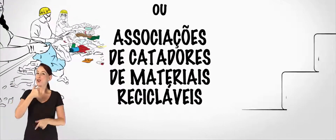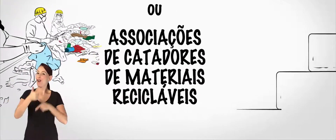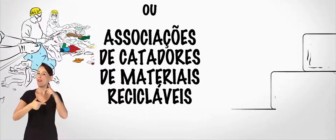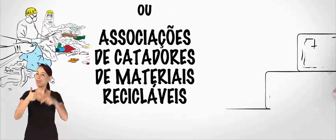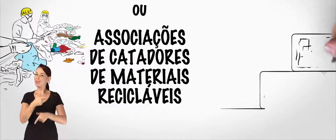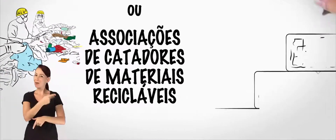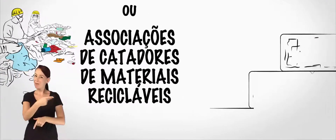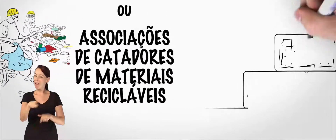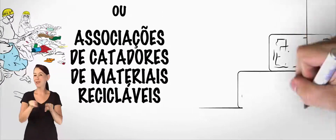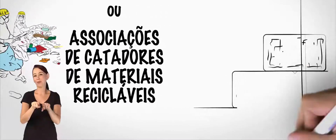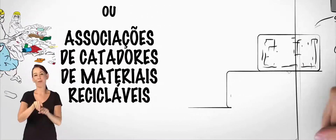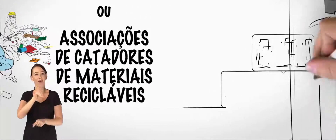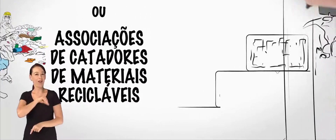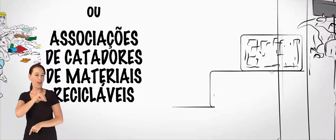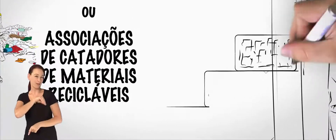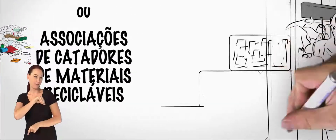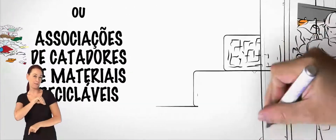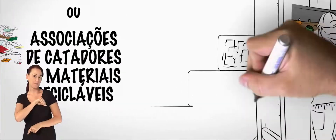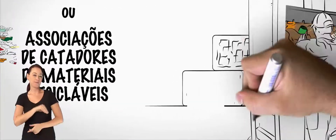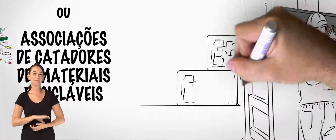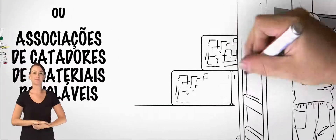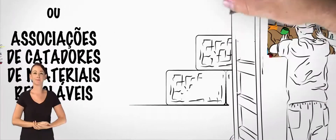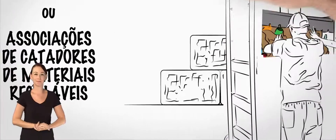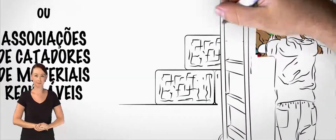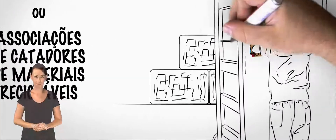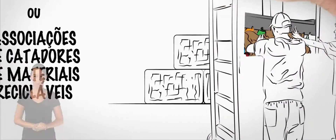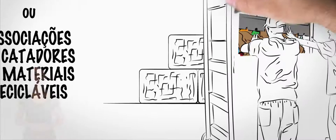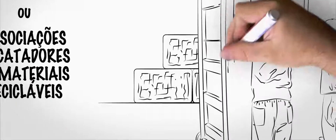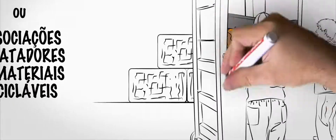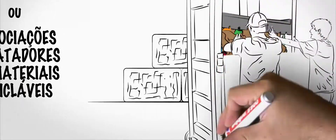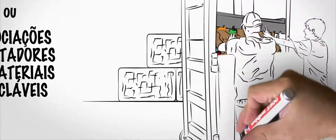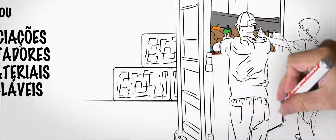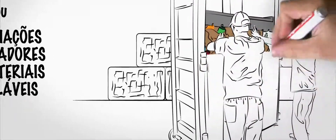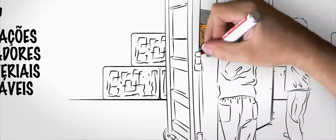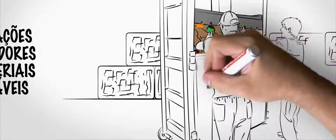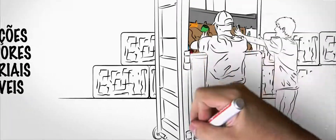para melhorar suas condições de trabalho e renda.